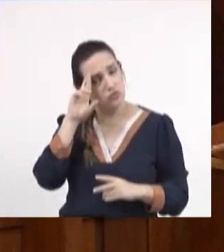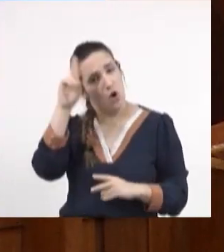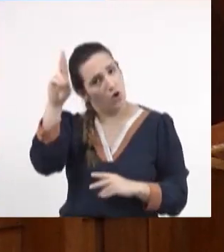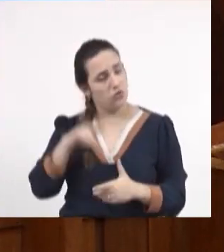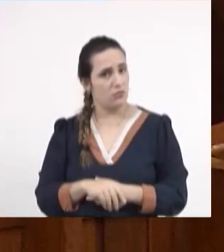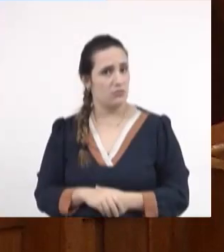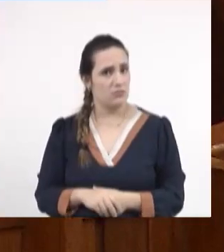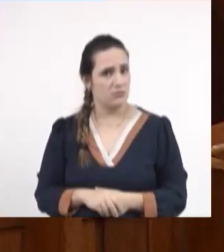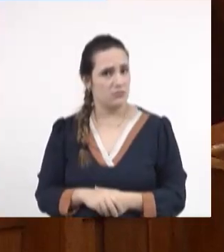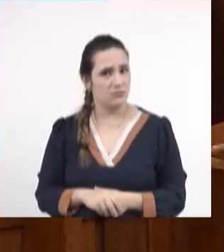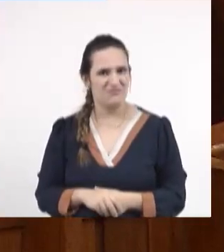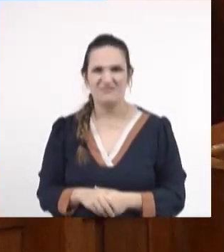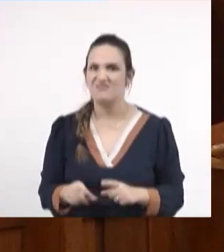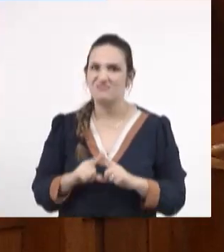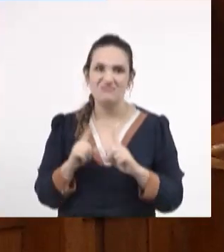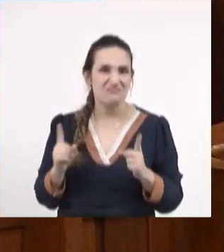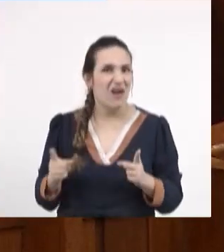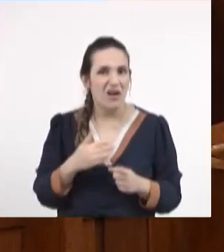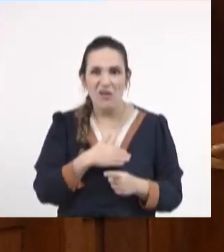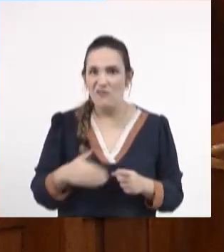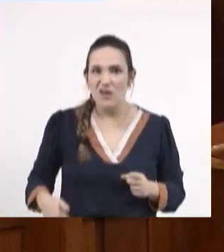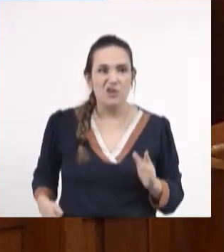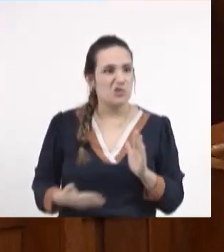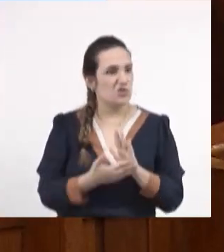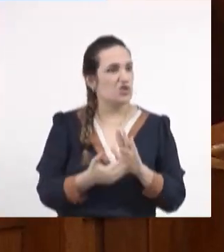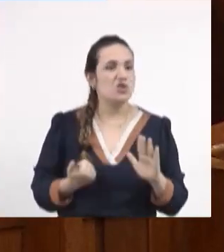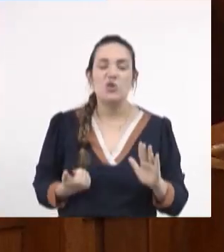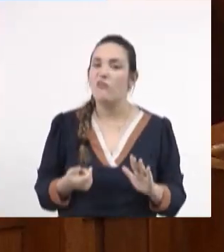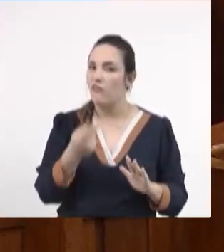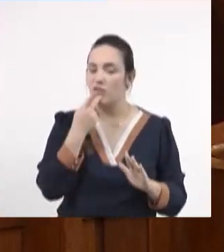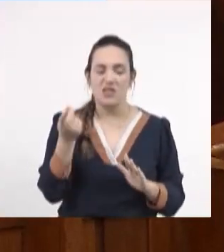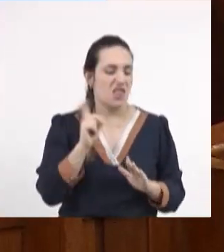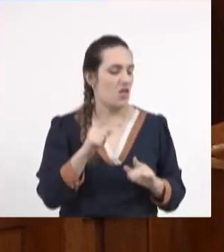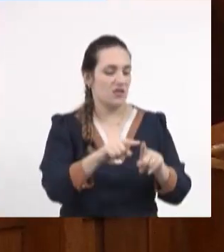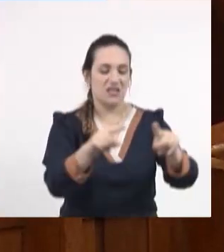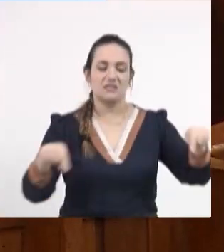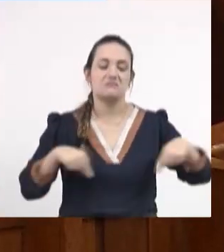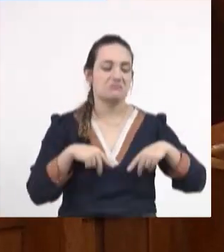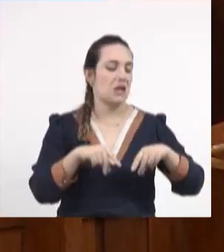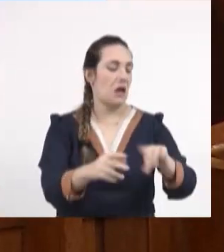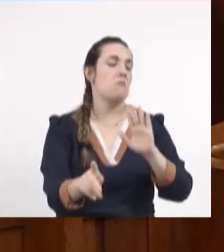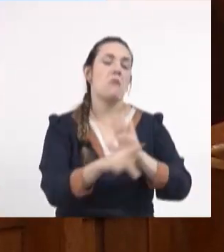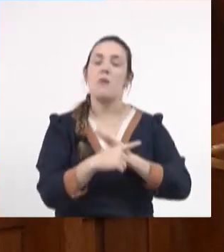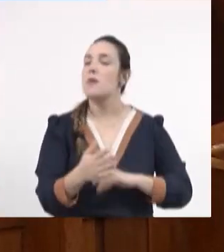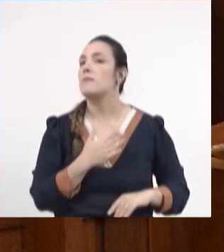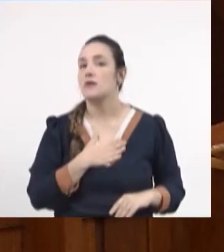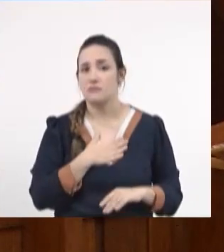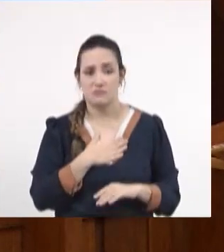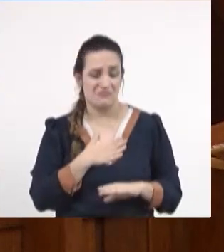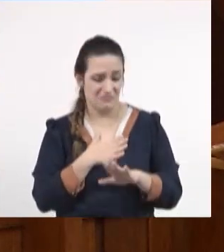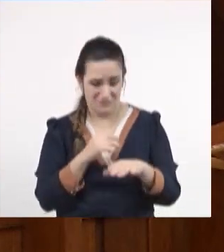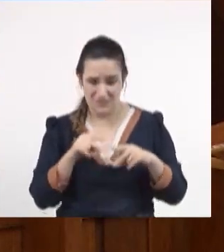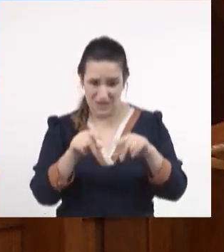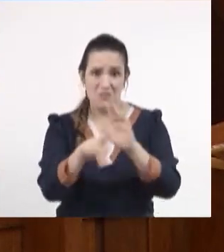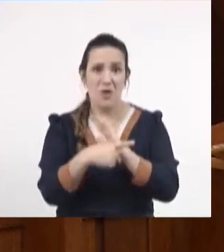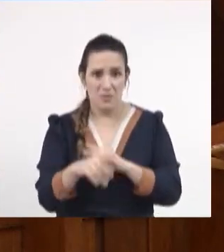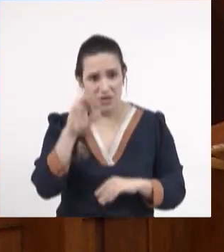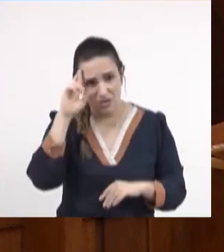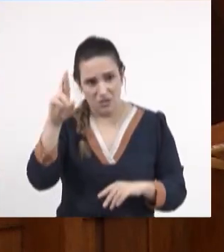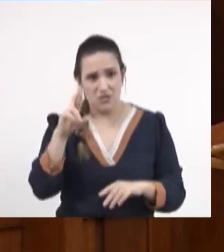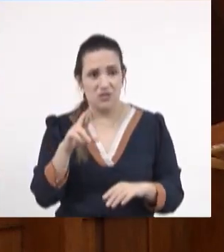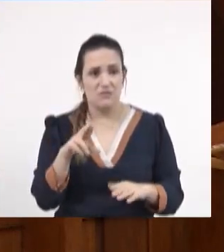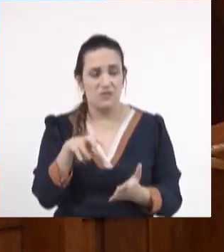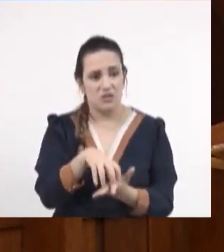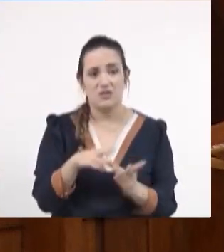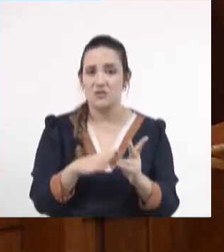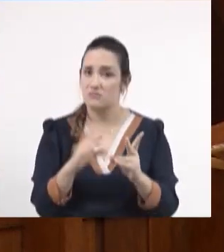índios, incorporou os bens no patrimônio da União. Toda a terra que o índio usa não é do índio, é da